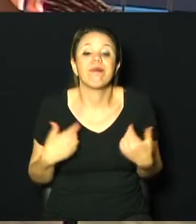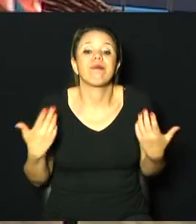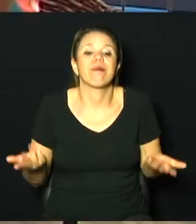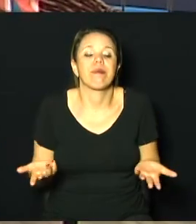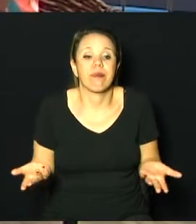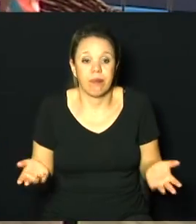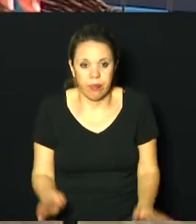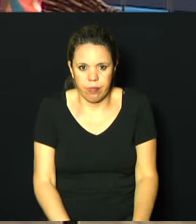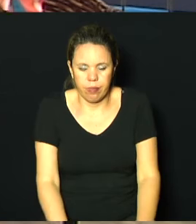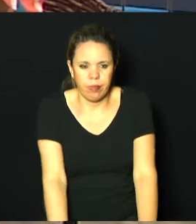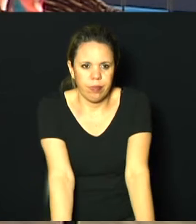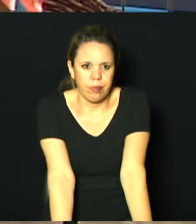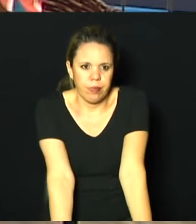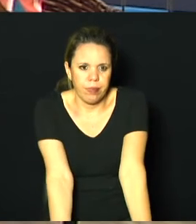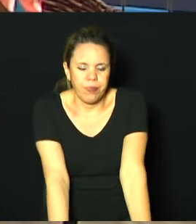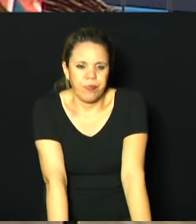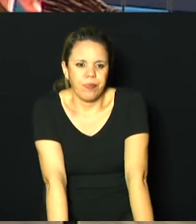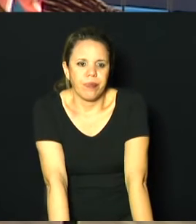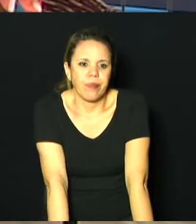hein, Anne?